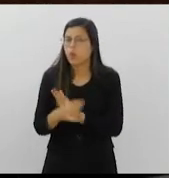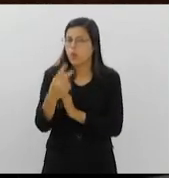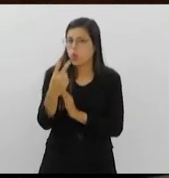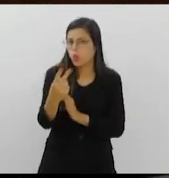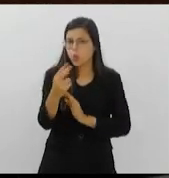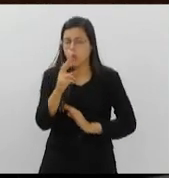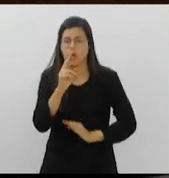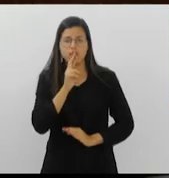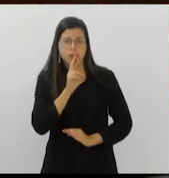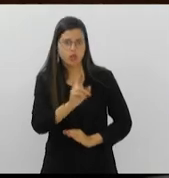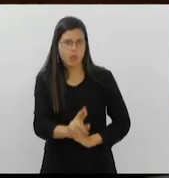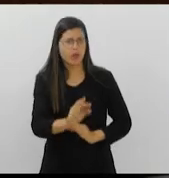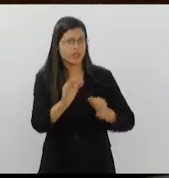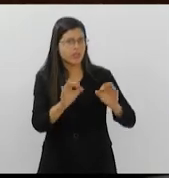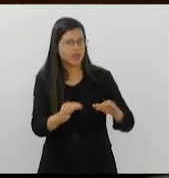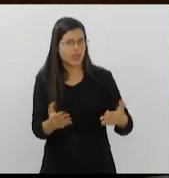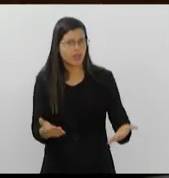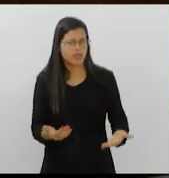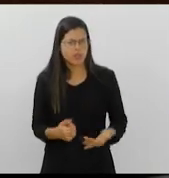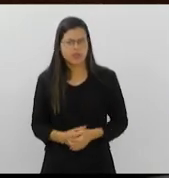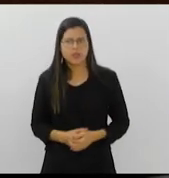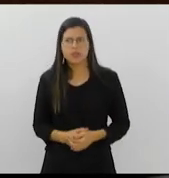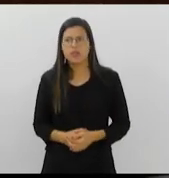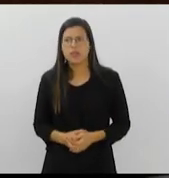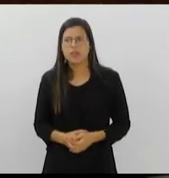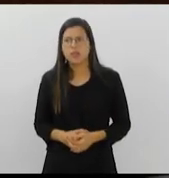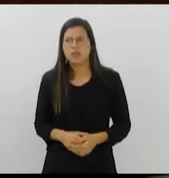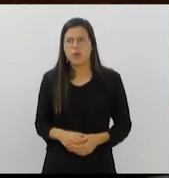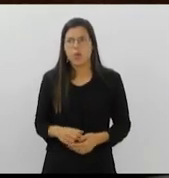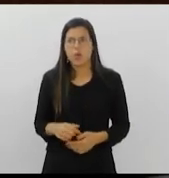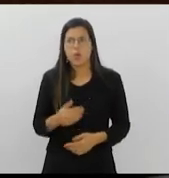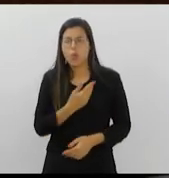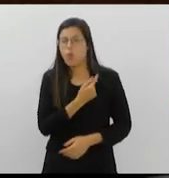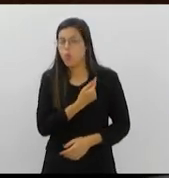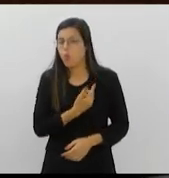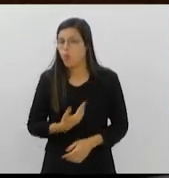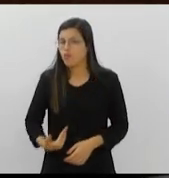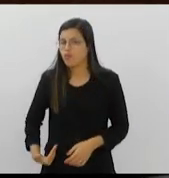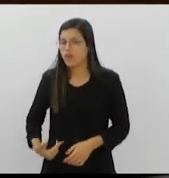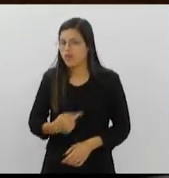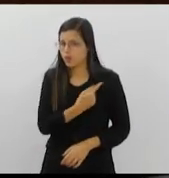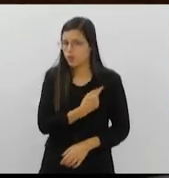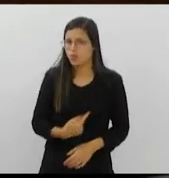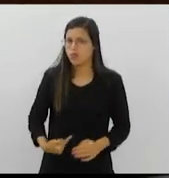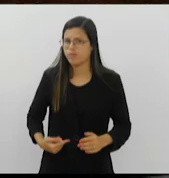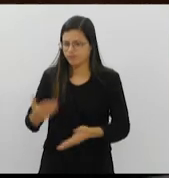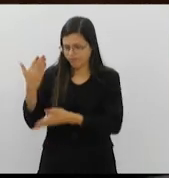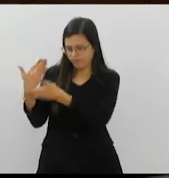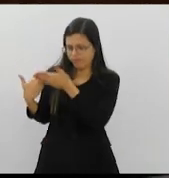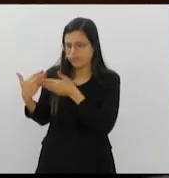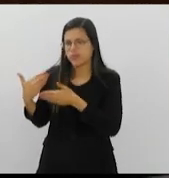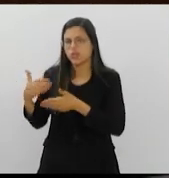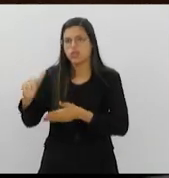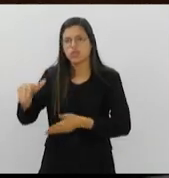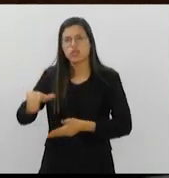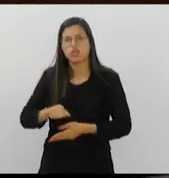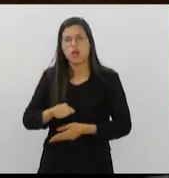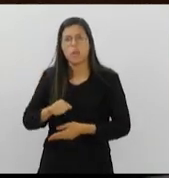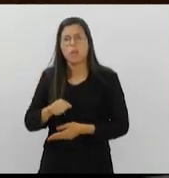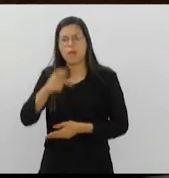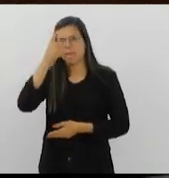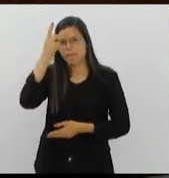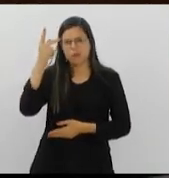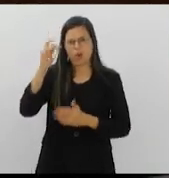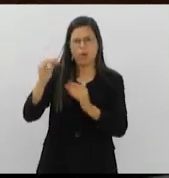Passado tudo isso, o governo, à época, chama uma autoridade de conhecimento, de